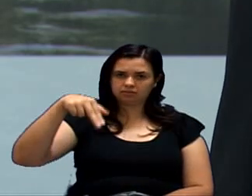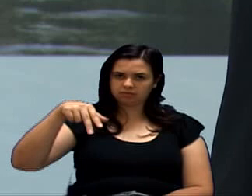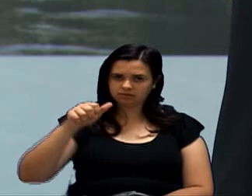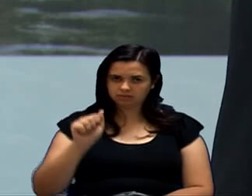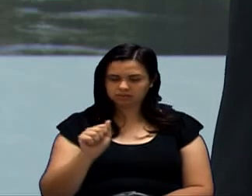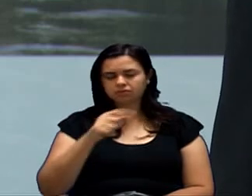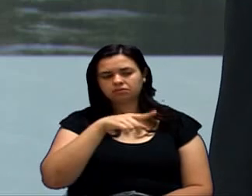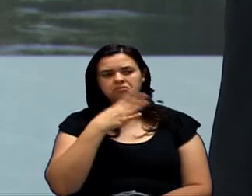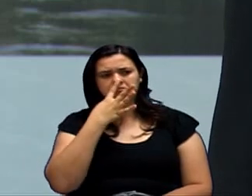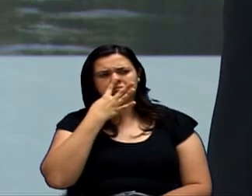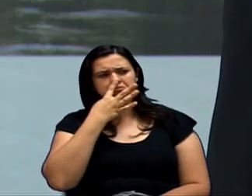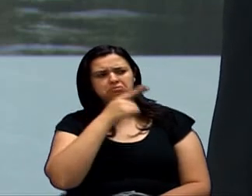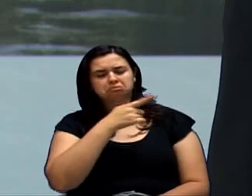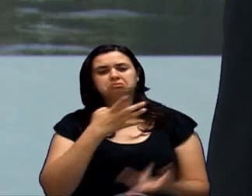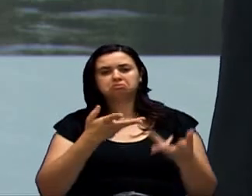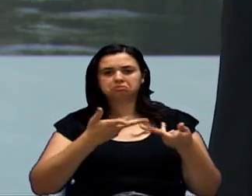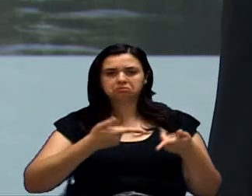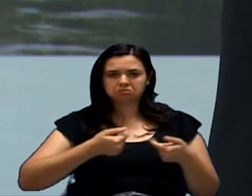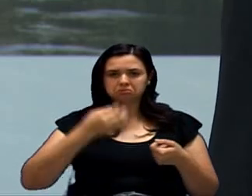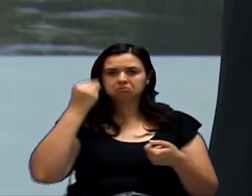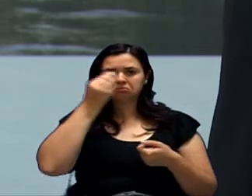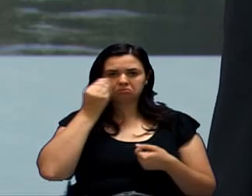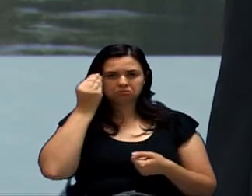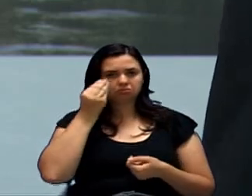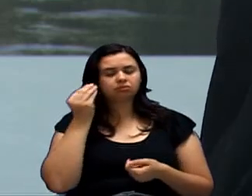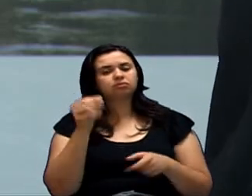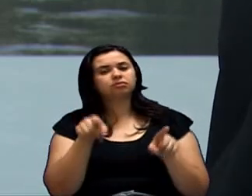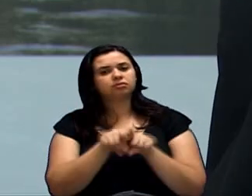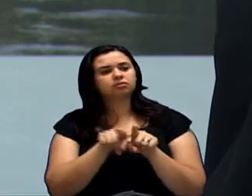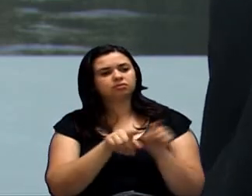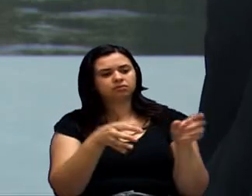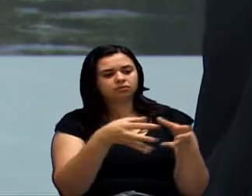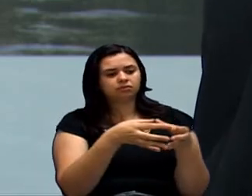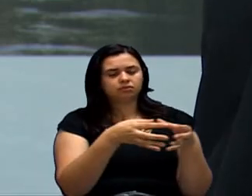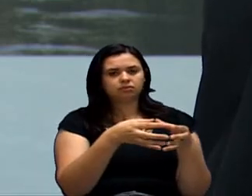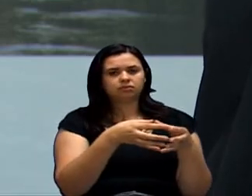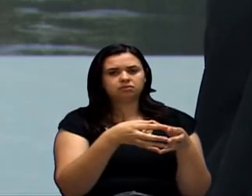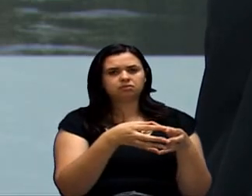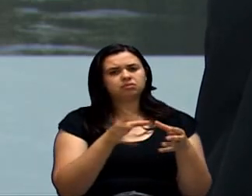pela sua capacidade, e toda a equipe ali da Funcev. Mas